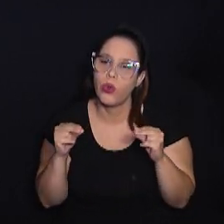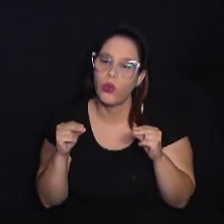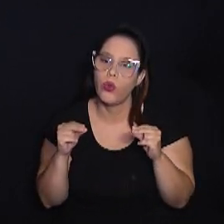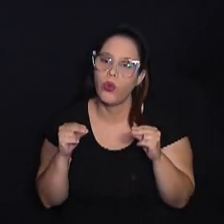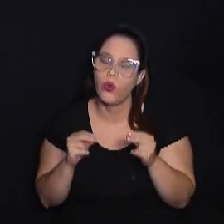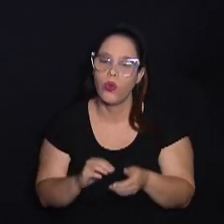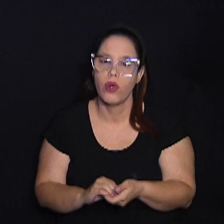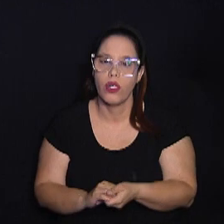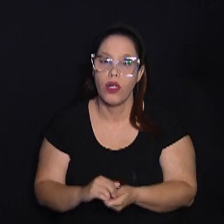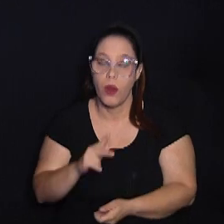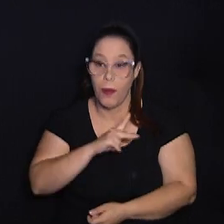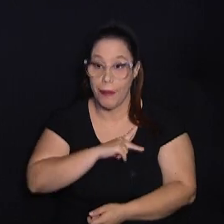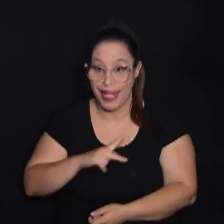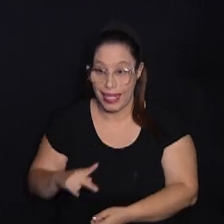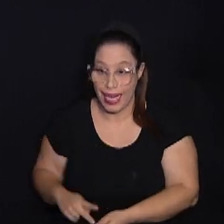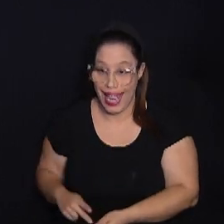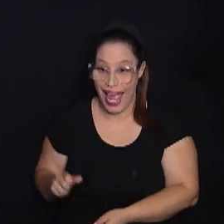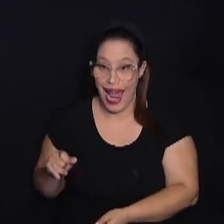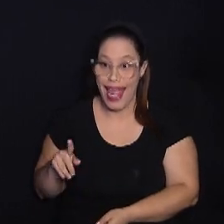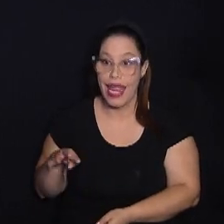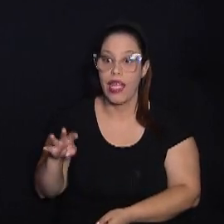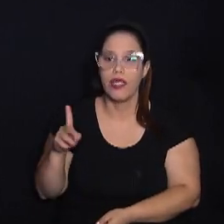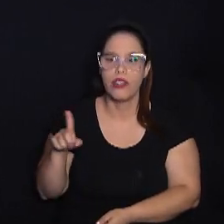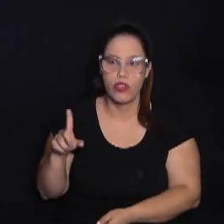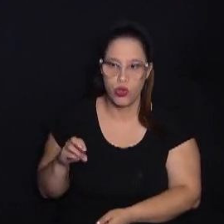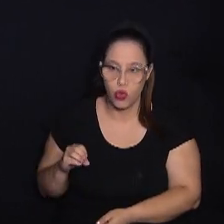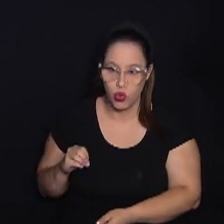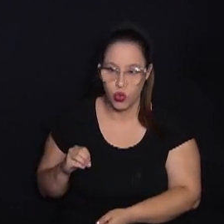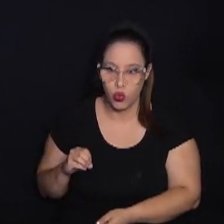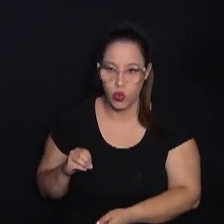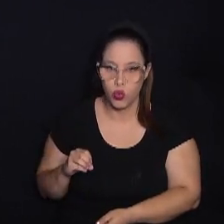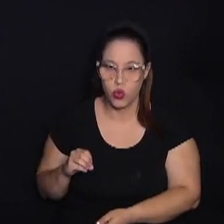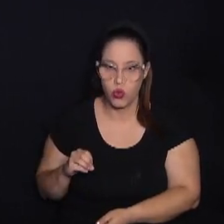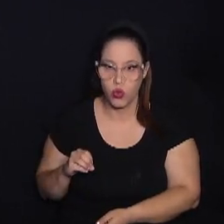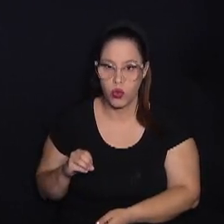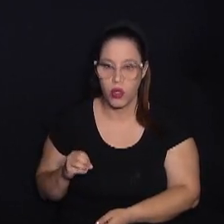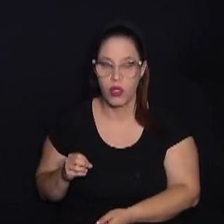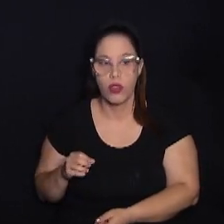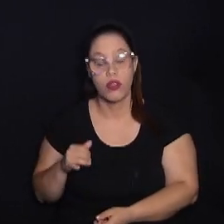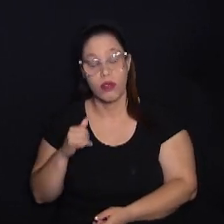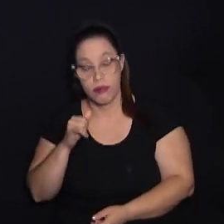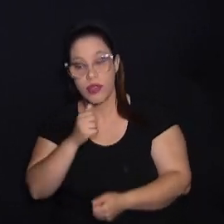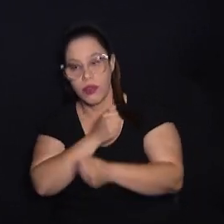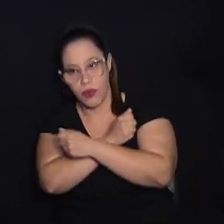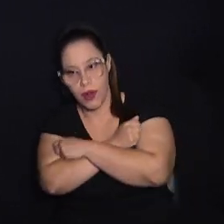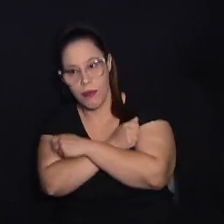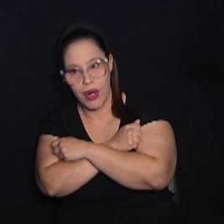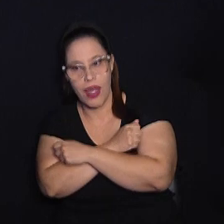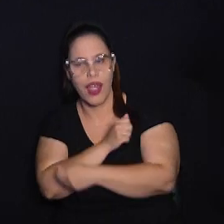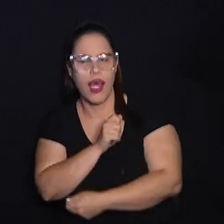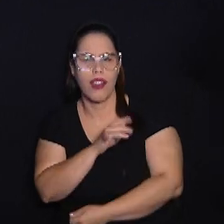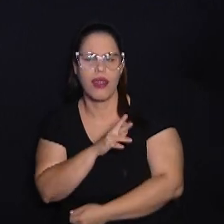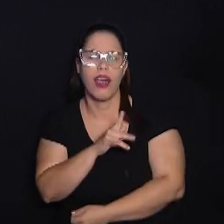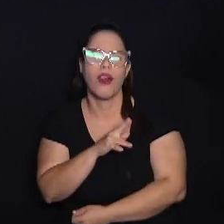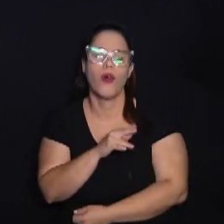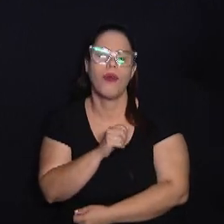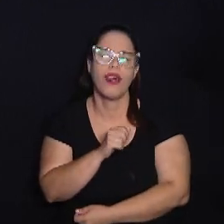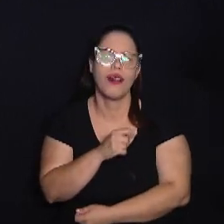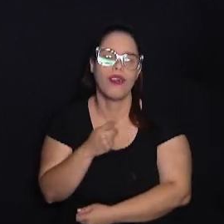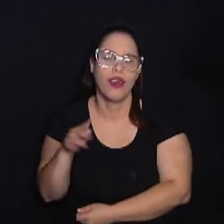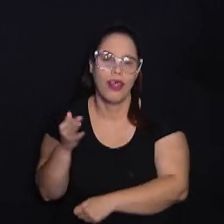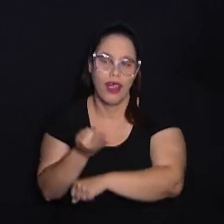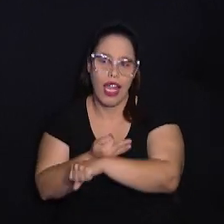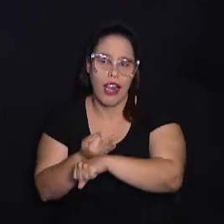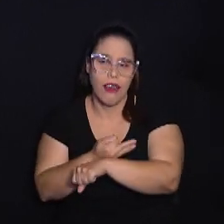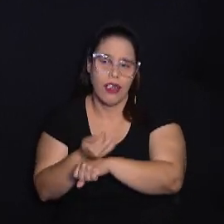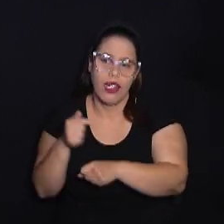o presidente Aécio, né, nós estávamos, inclusive o presidente Aécio mandou um abraço da Roberto. Ele está de férias, disse que ele não pôde